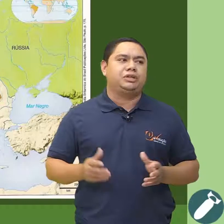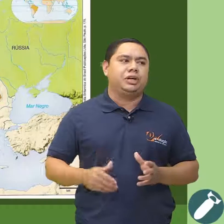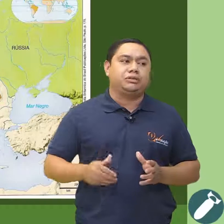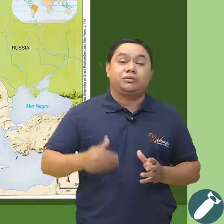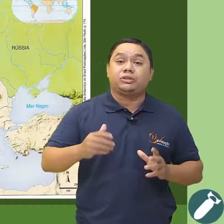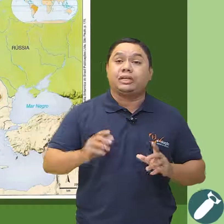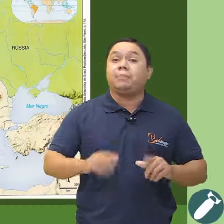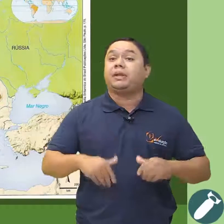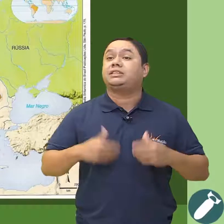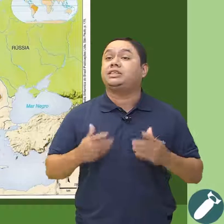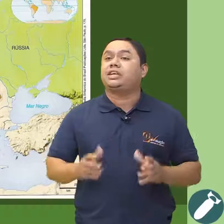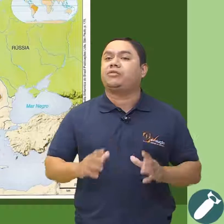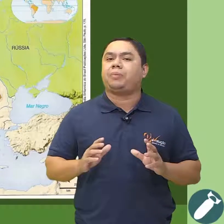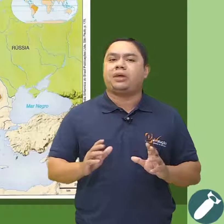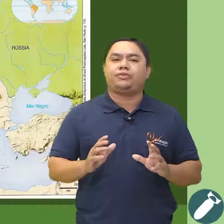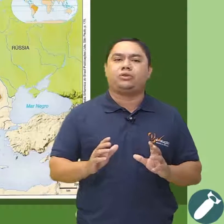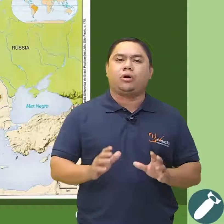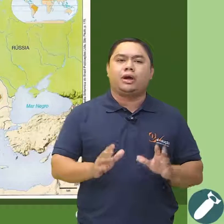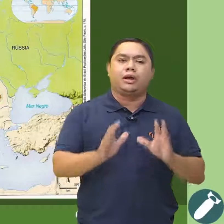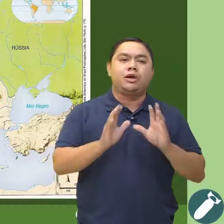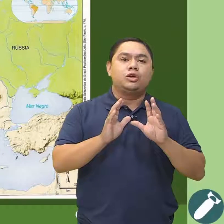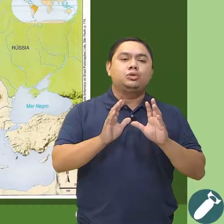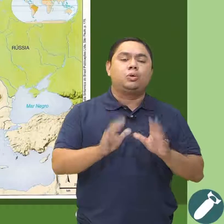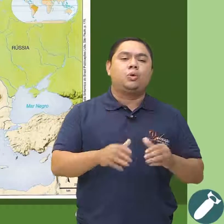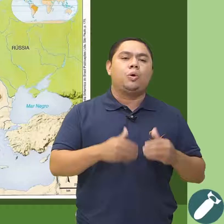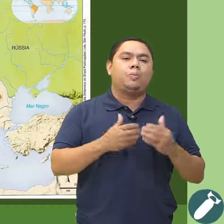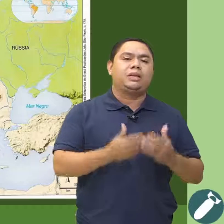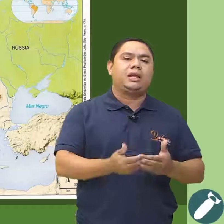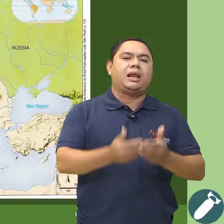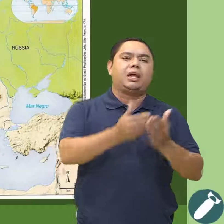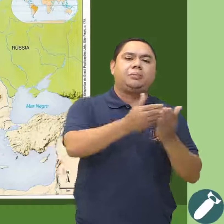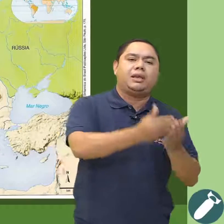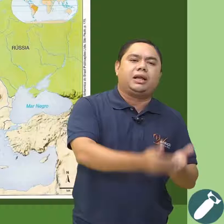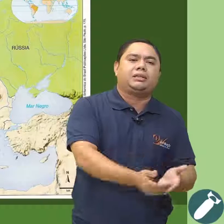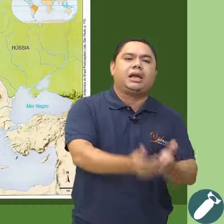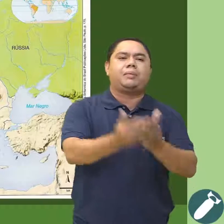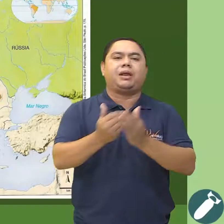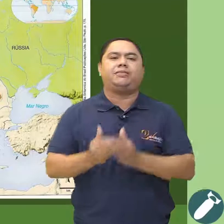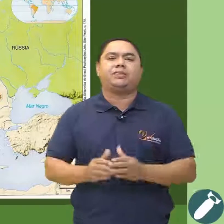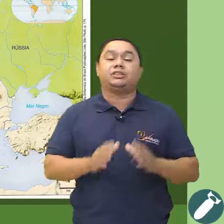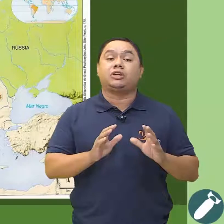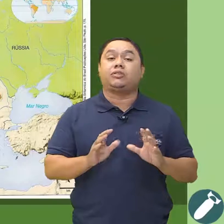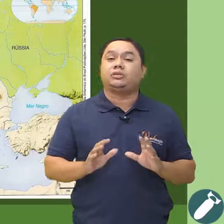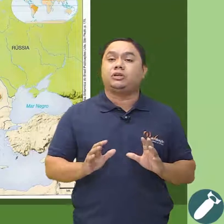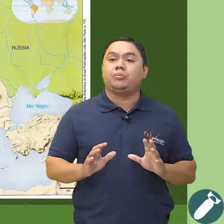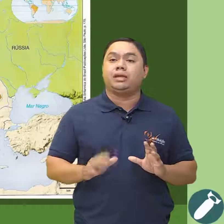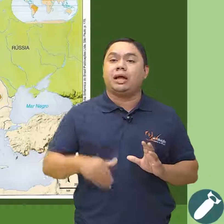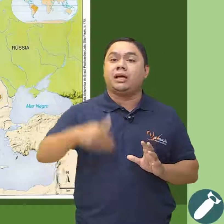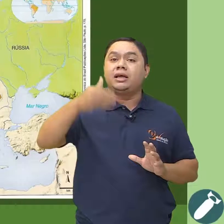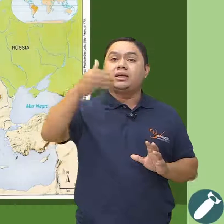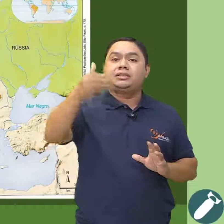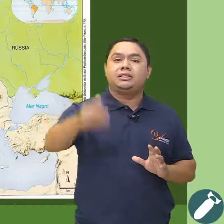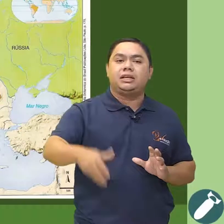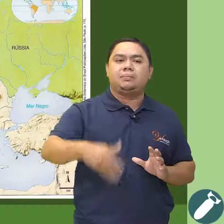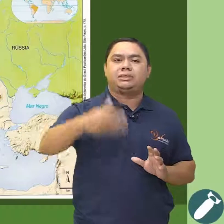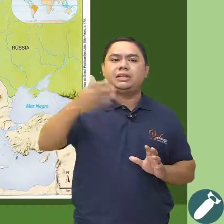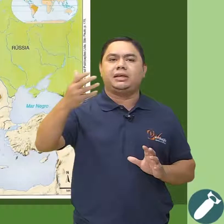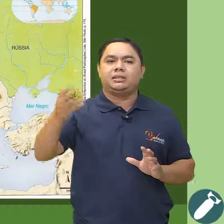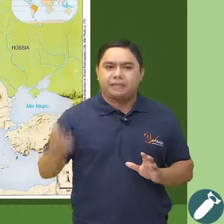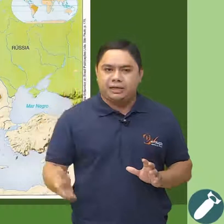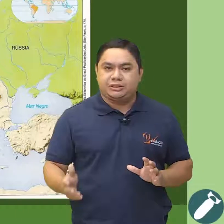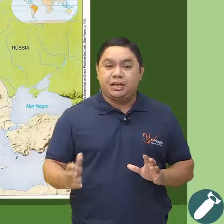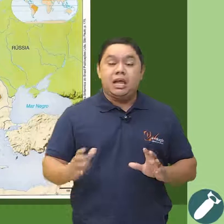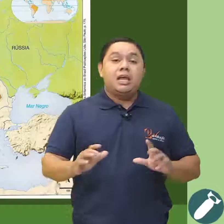Estados Unidos vão ser imprescindível para a vitória do grupo liderado pela Inglaterra e pela França, que nós vamos denominar de